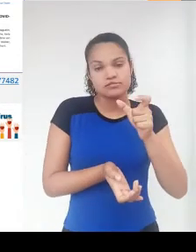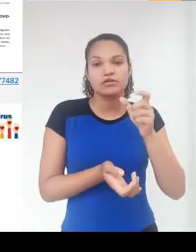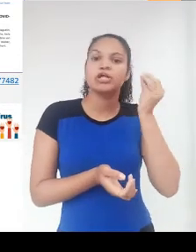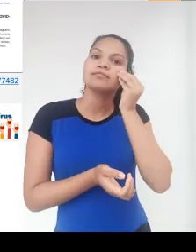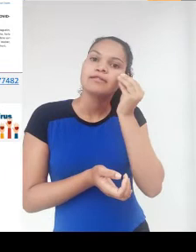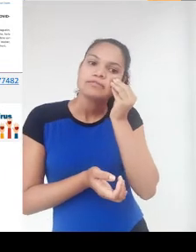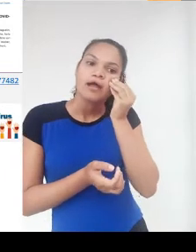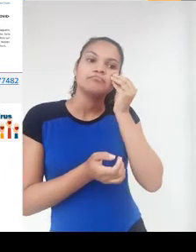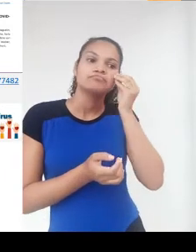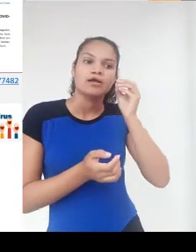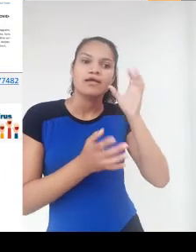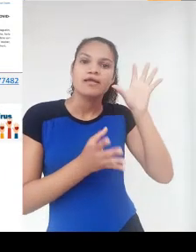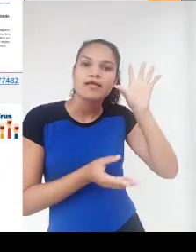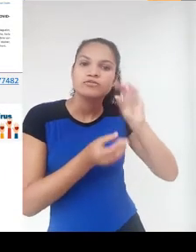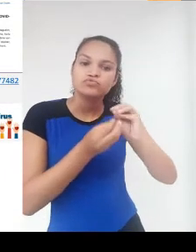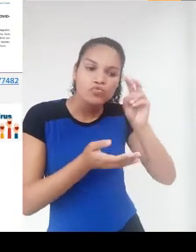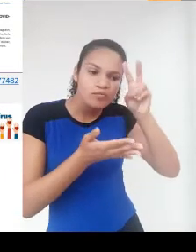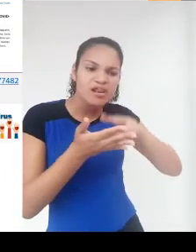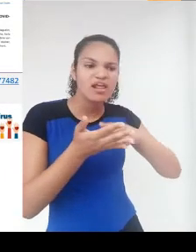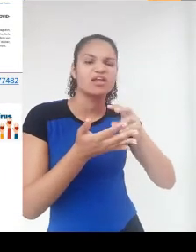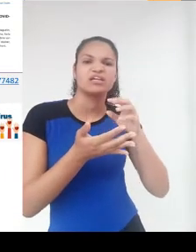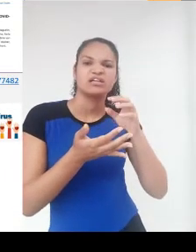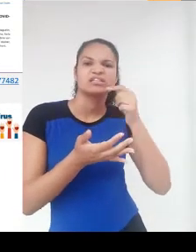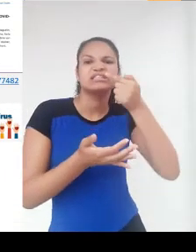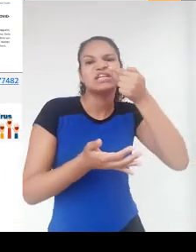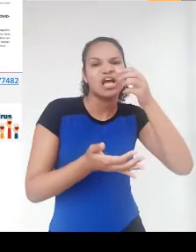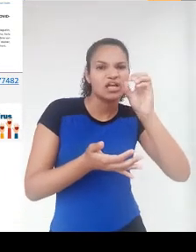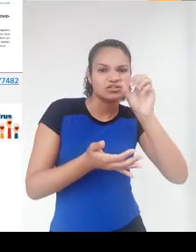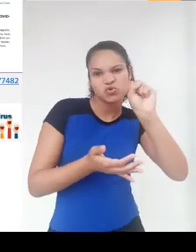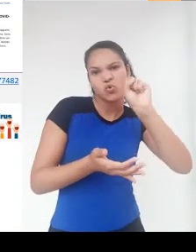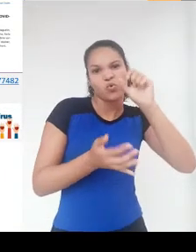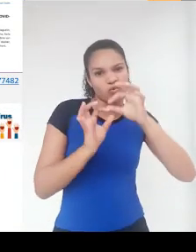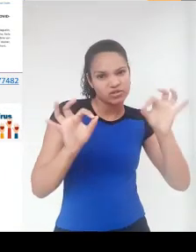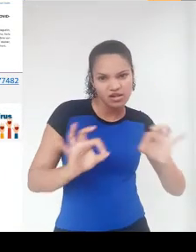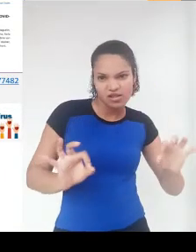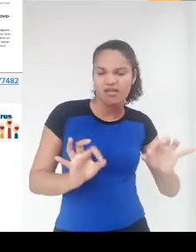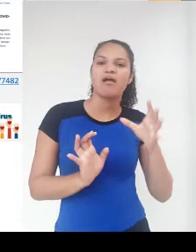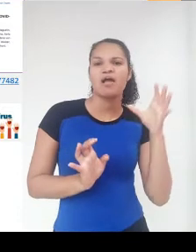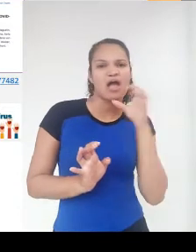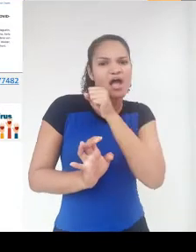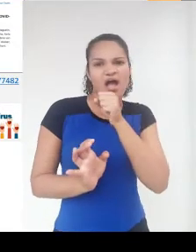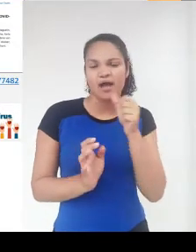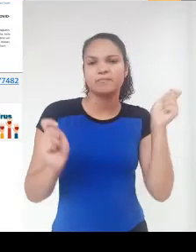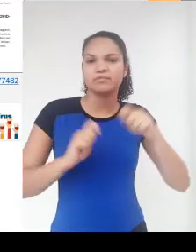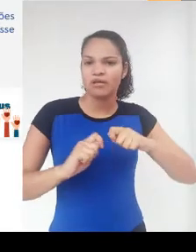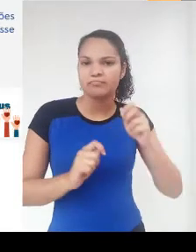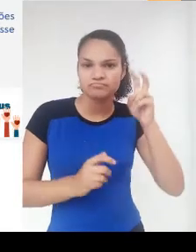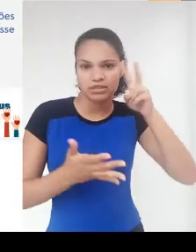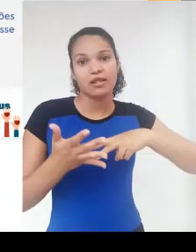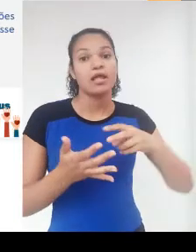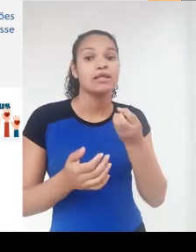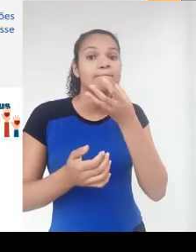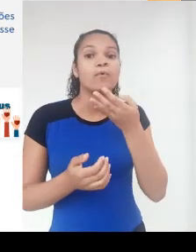ler o resumo, 7, 8, 10 linhas, que pode ser um exercício interessante para o desenvolvimento da língua